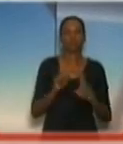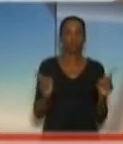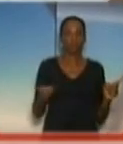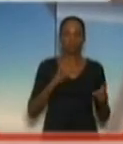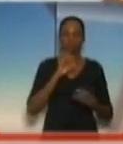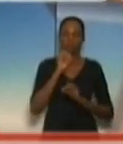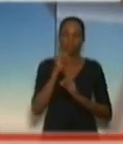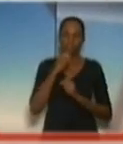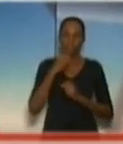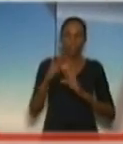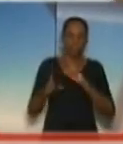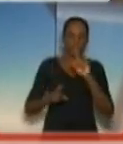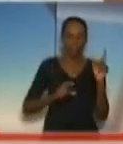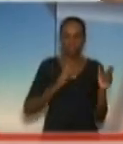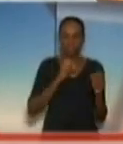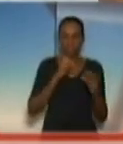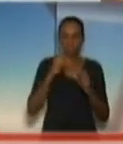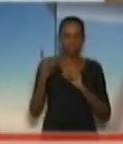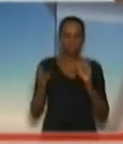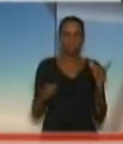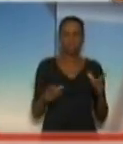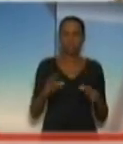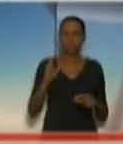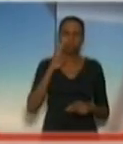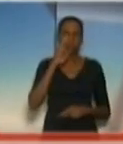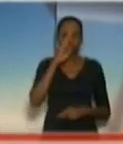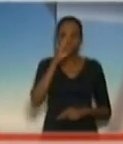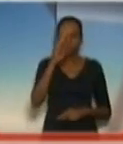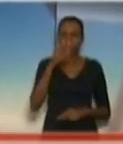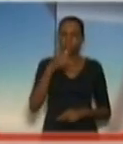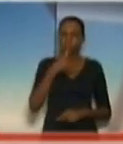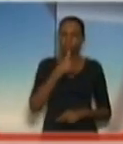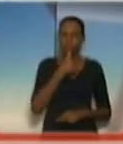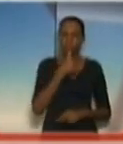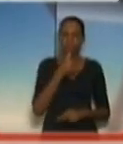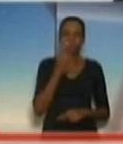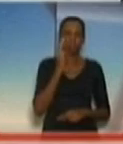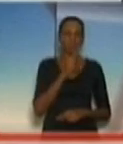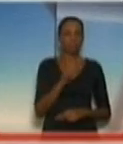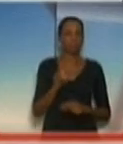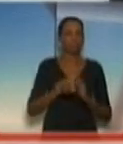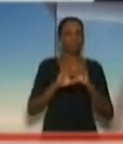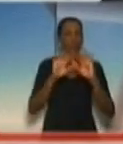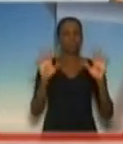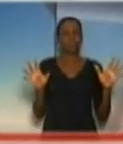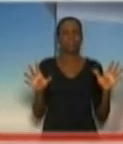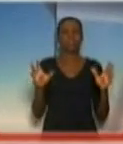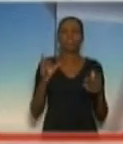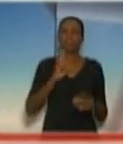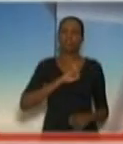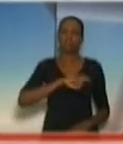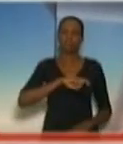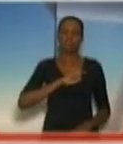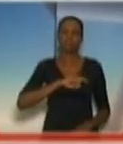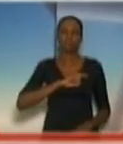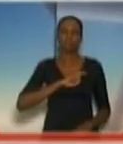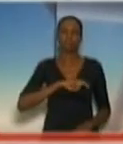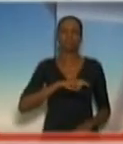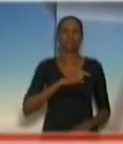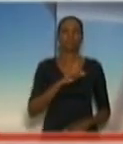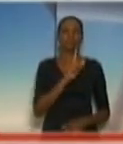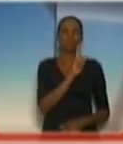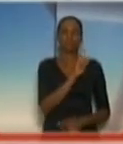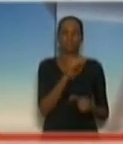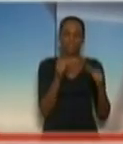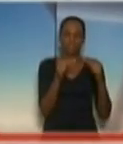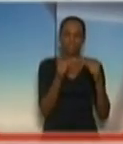depoimentos dramáticos, chocantes, mostraram, de fato, a perversidade do